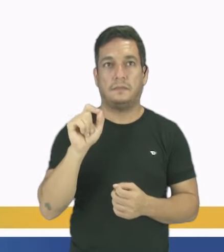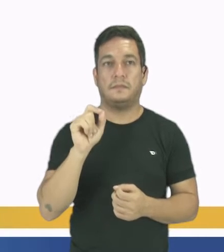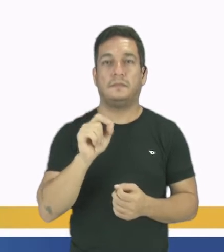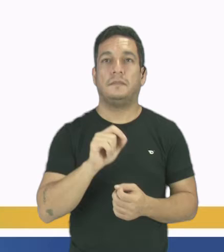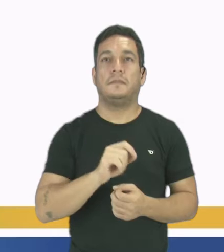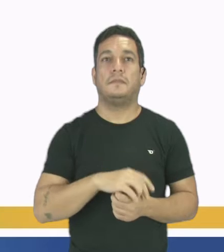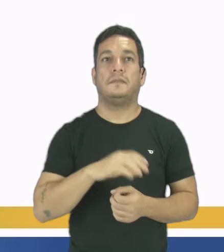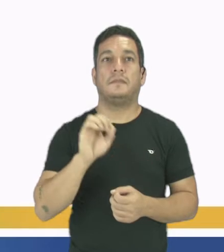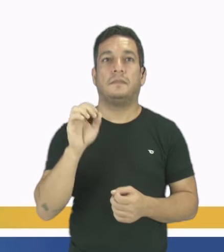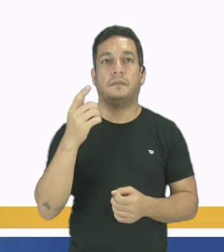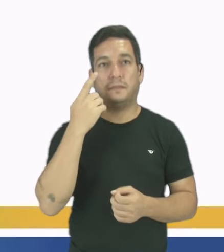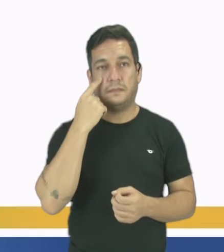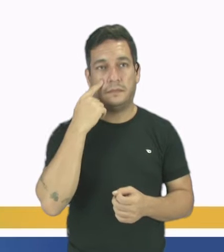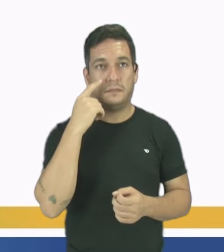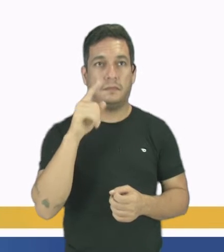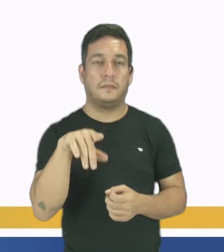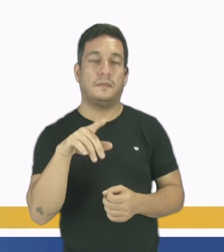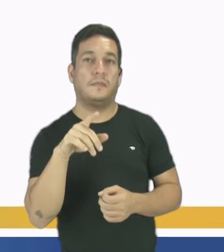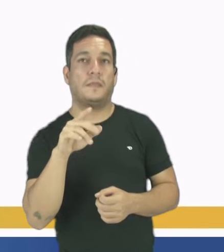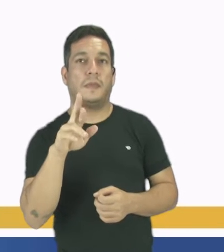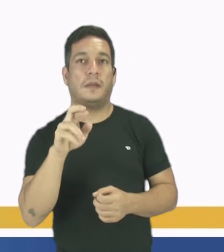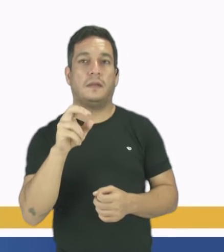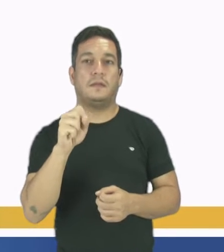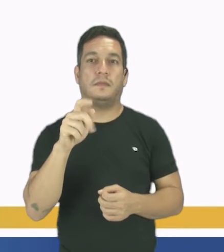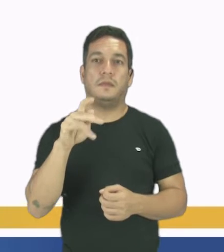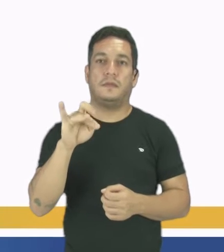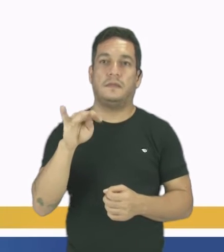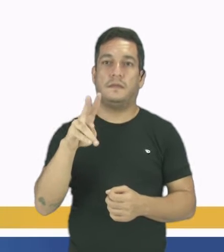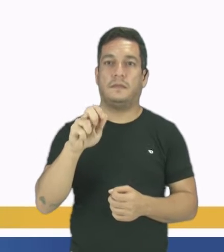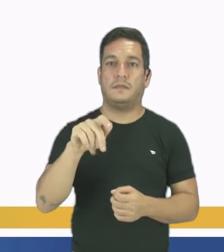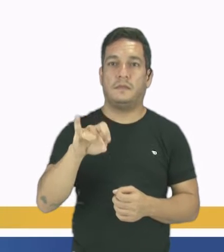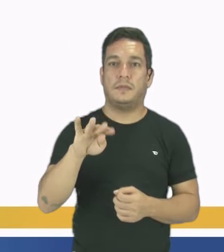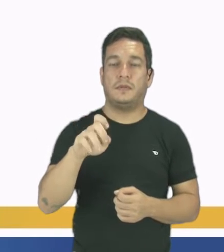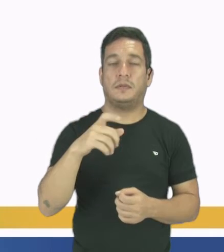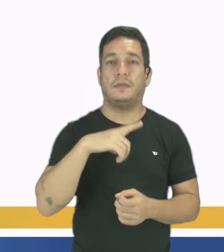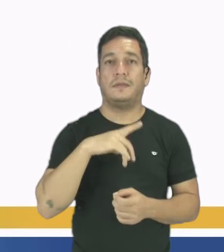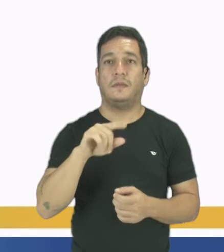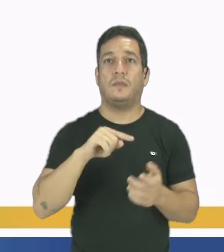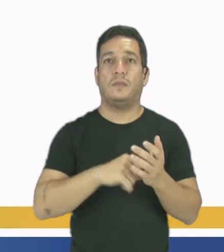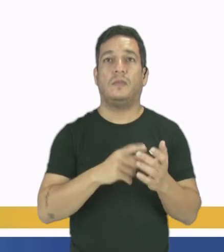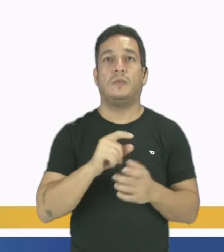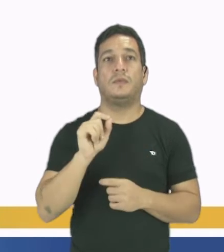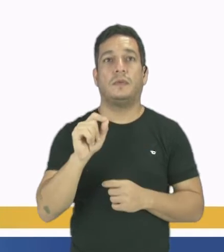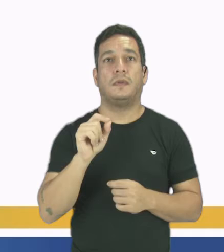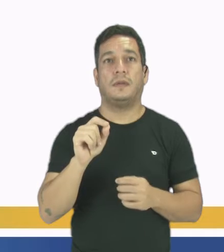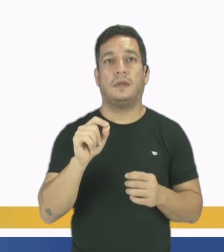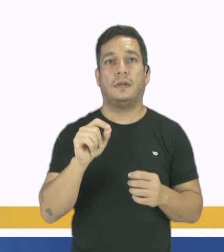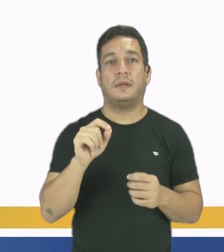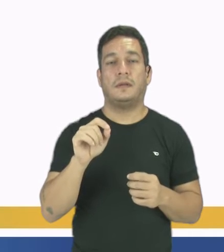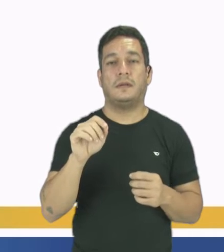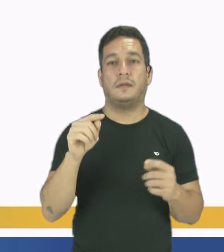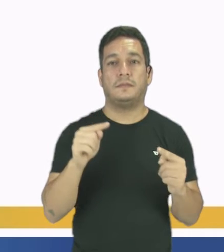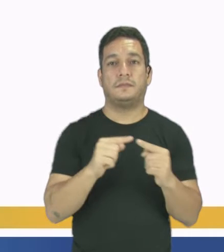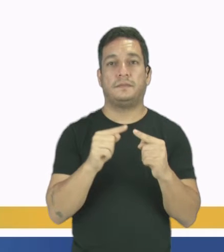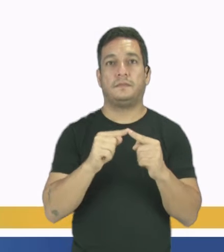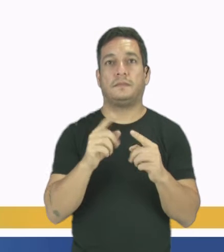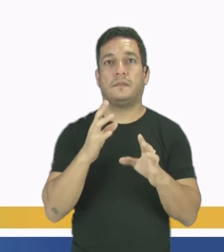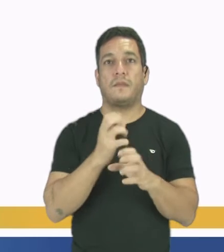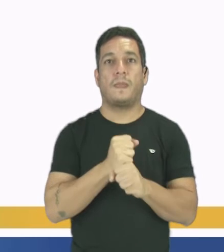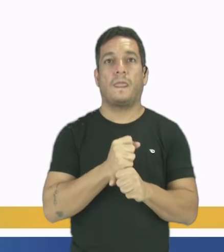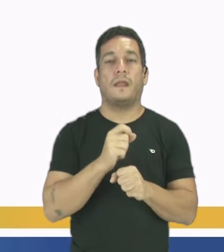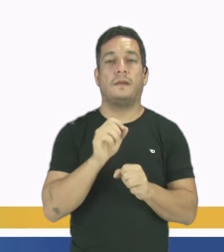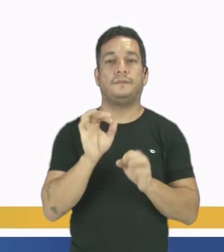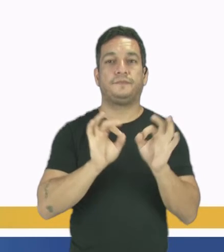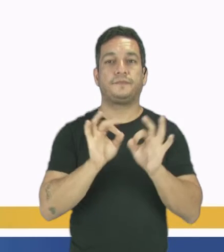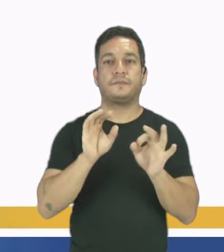respectivamente. Então, observe essa palavra, tá? Respectivamente. Caso haja algum ponto de intersecção, calcule as